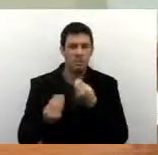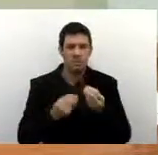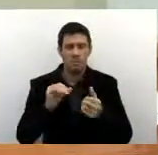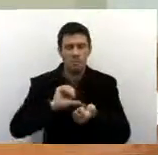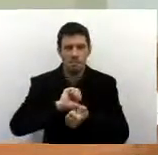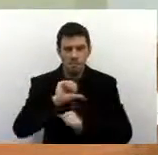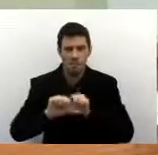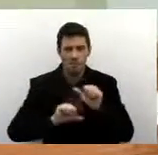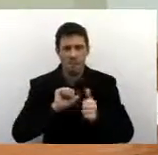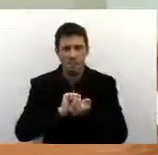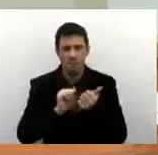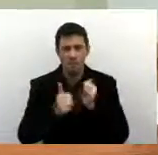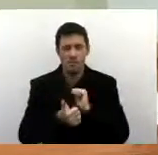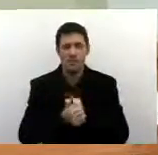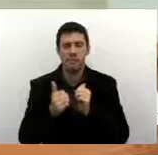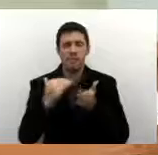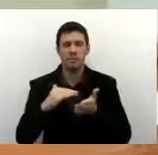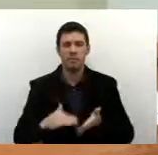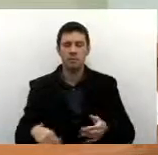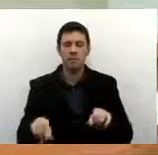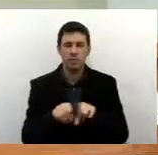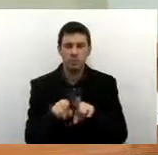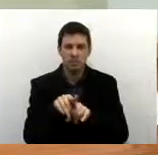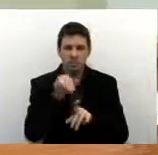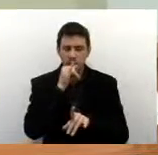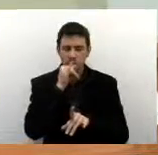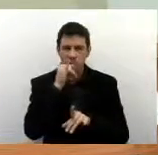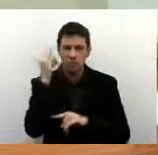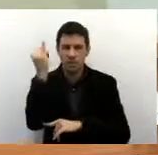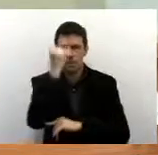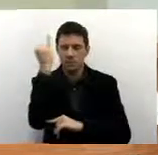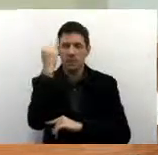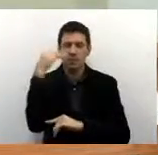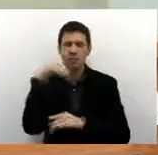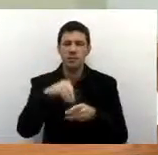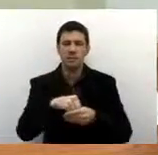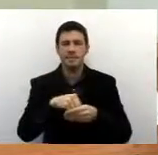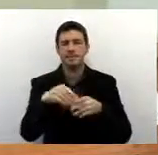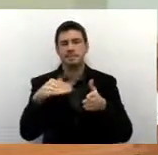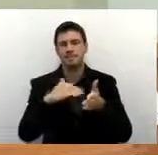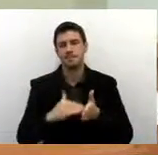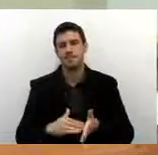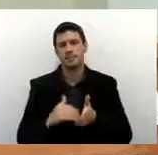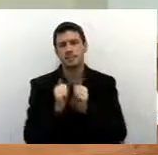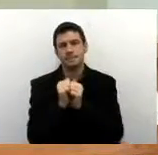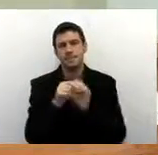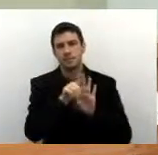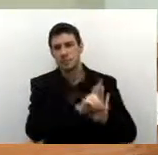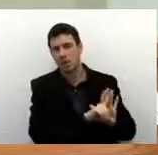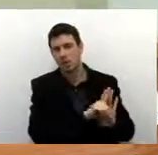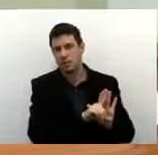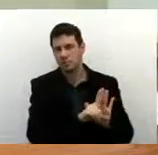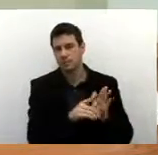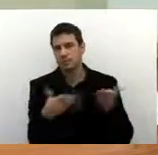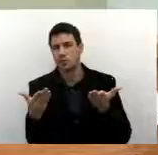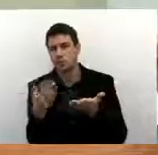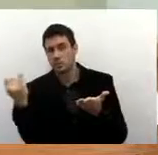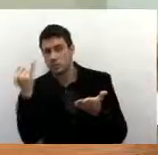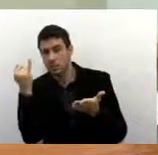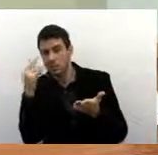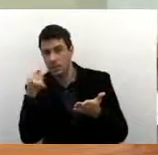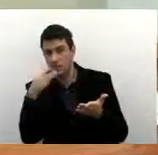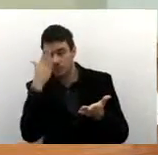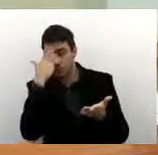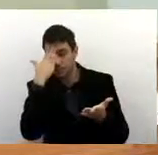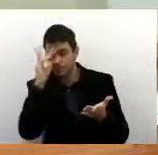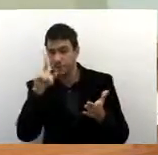da secretaria, desse mecanismo, da importância que a secretaria junto ao legislativo, que hoje eu sei que é